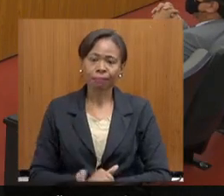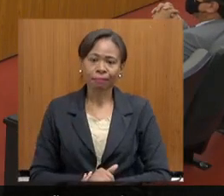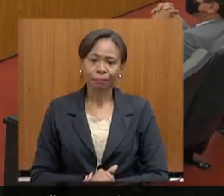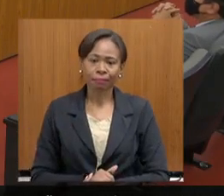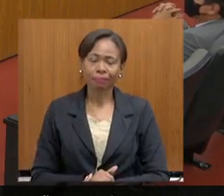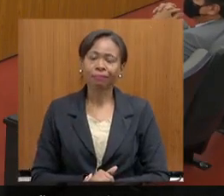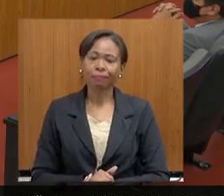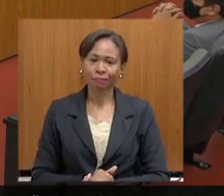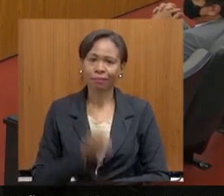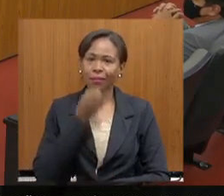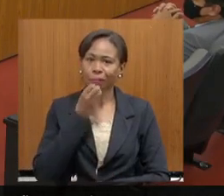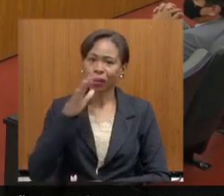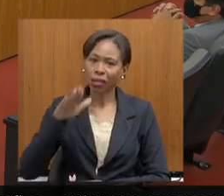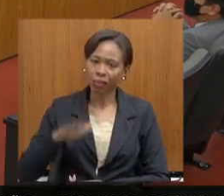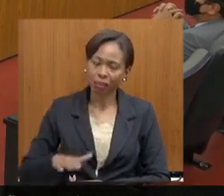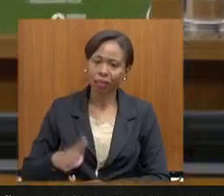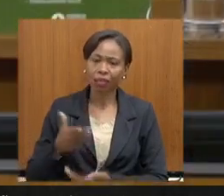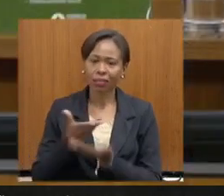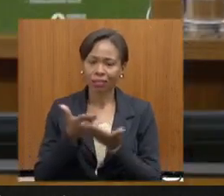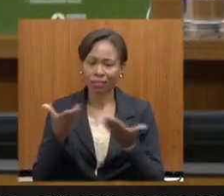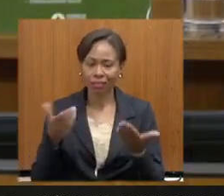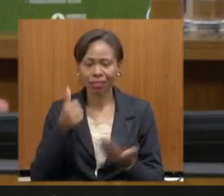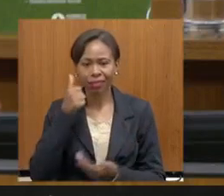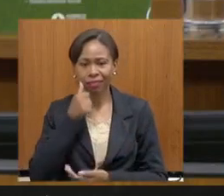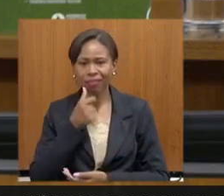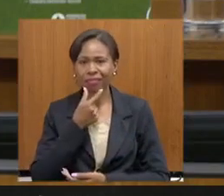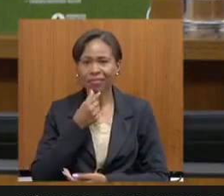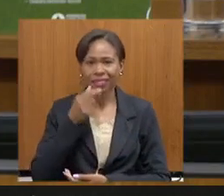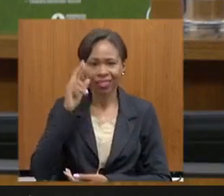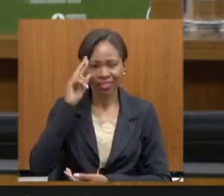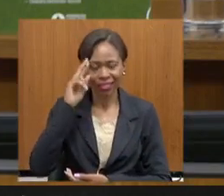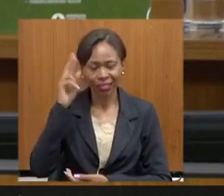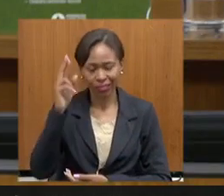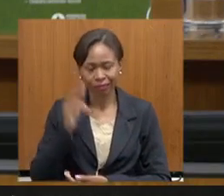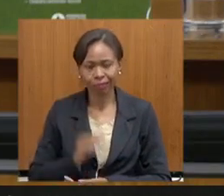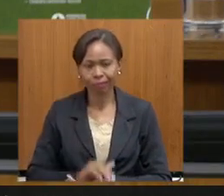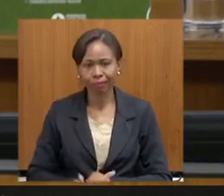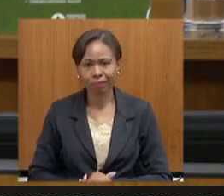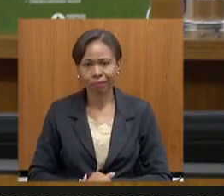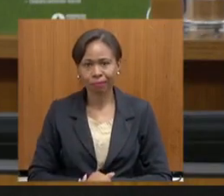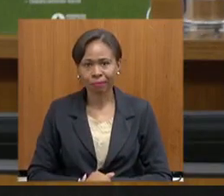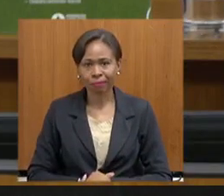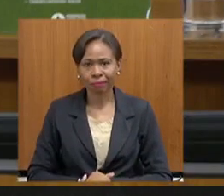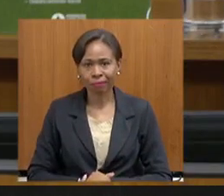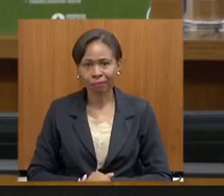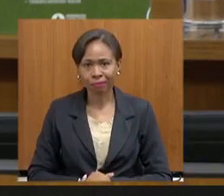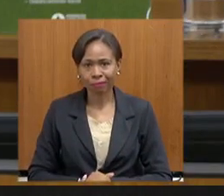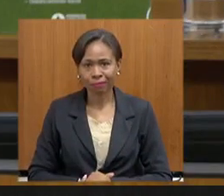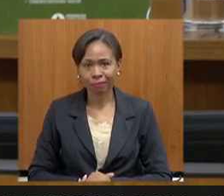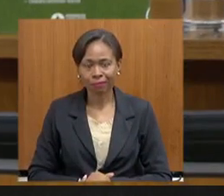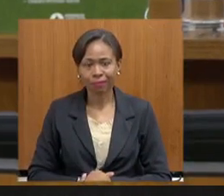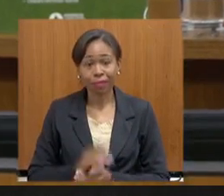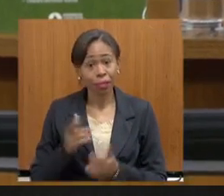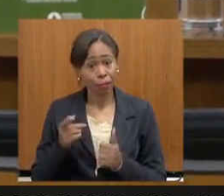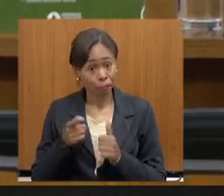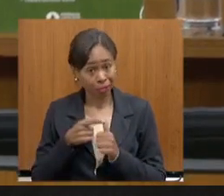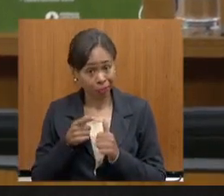Boa tarde senhor dos Senhores eu queria inicialmente começar